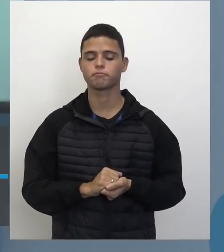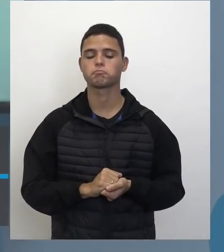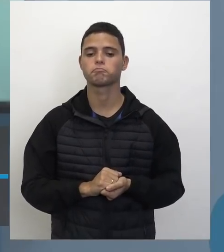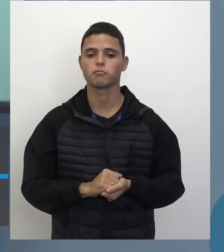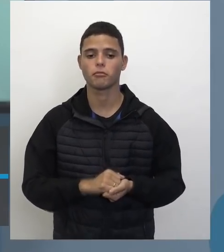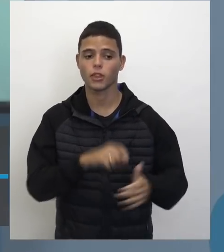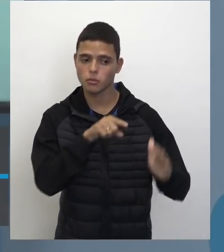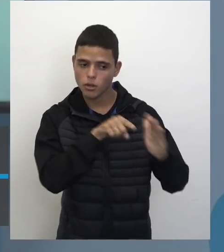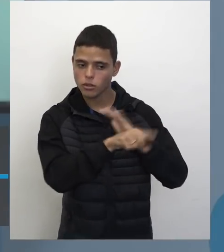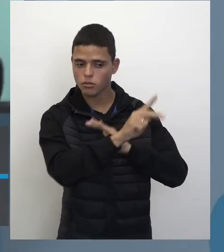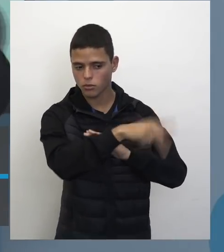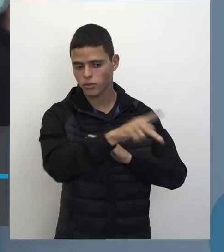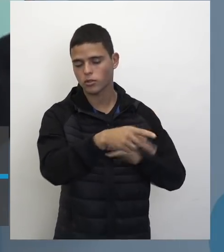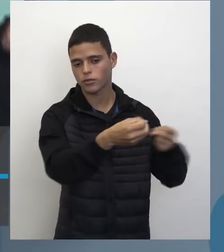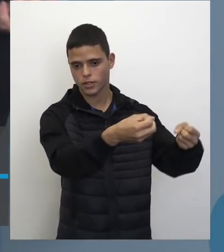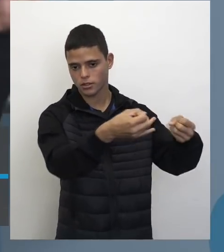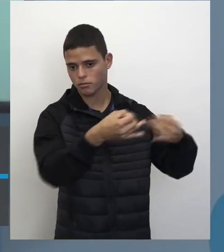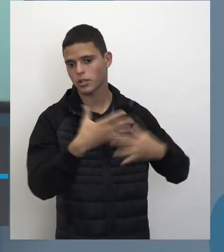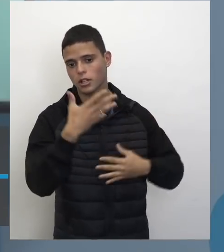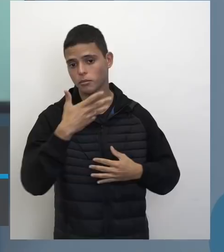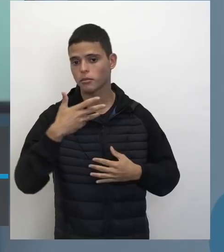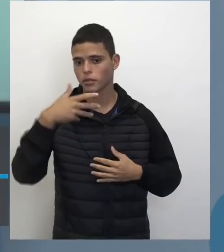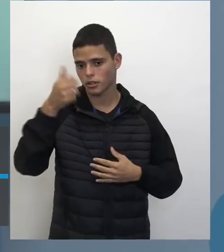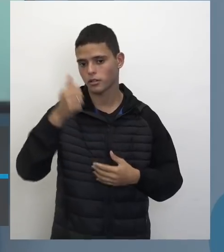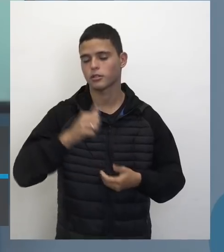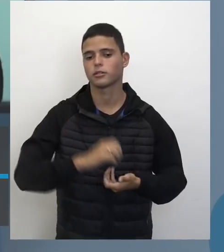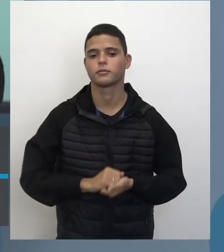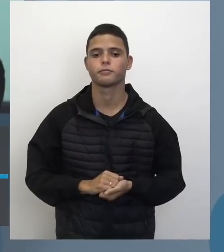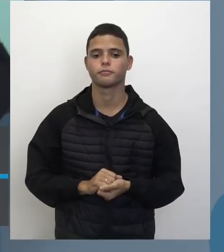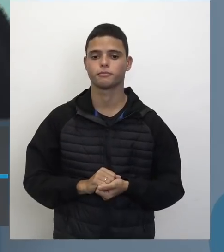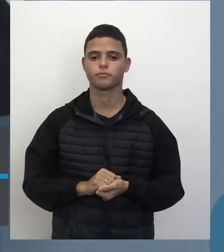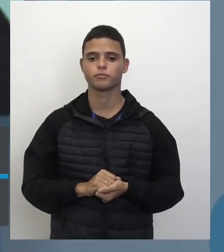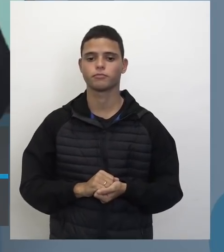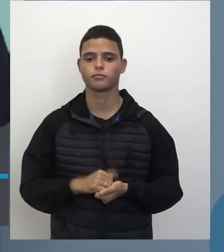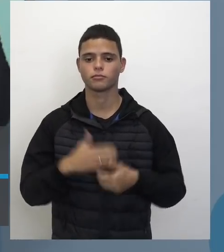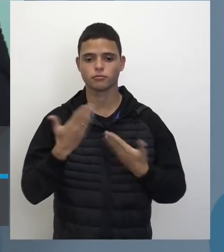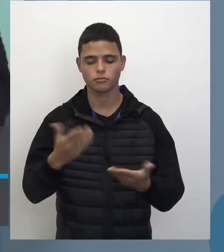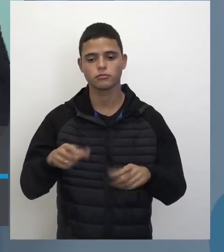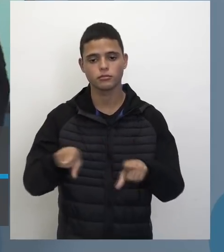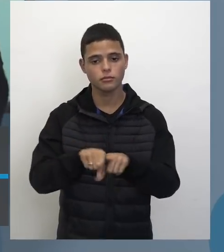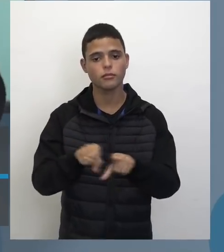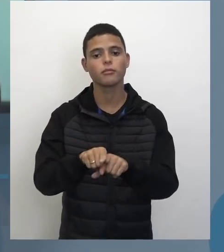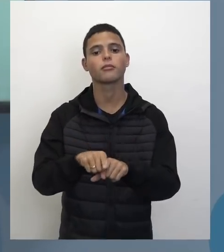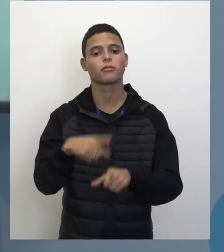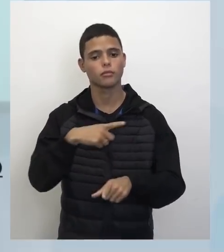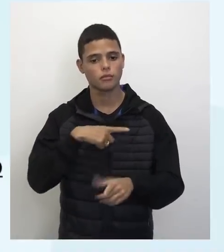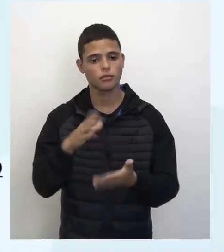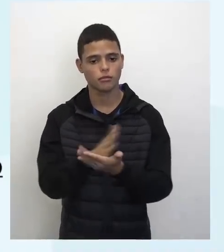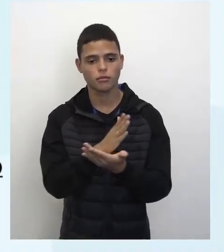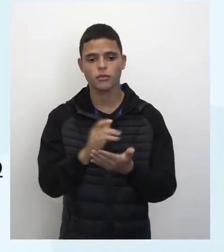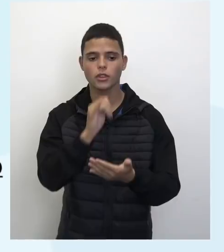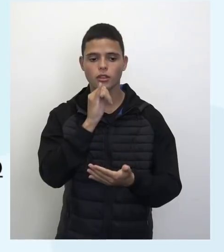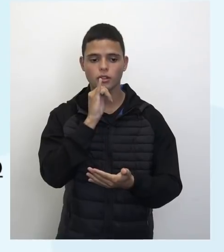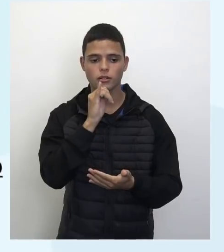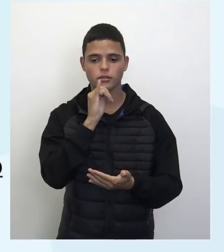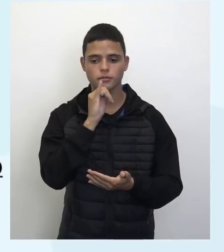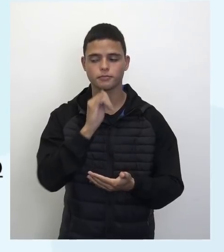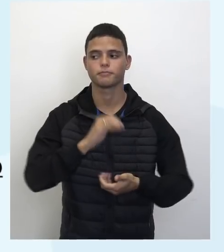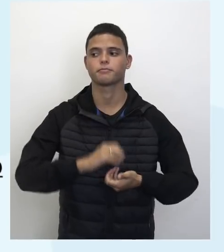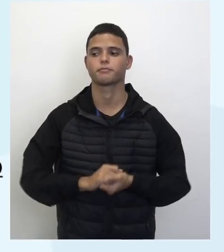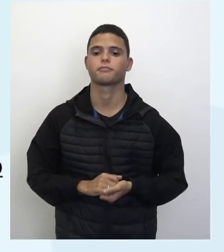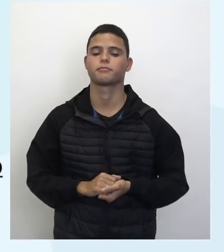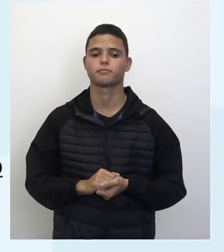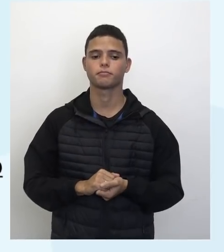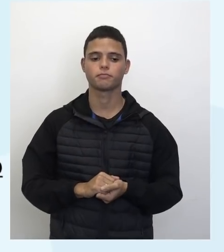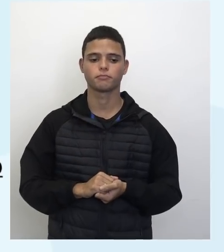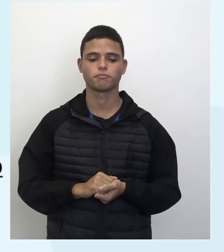explicar muito melhor o que é uma conjunção do que eu vou saber. E a gente tem exemplos ali embaixo. Então, por exemplo, eu já tô infeliz com esse